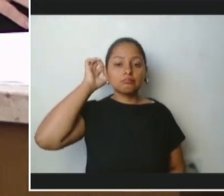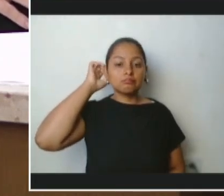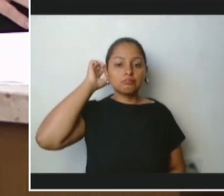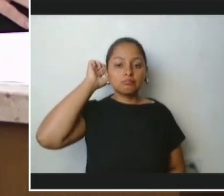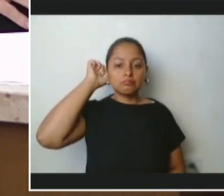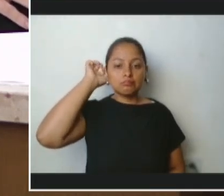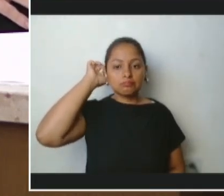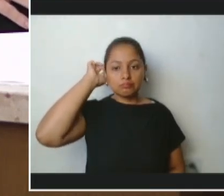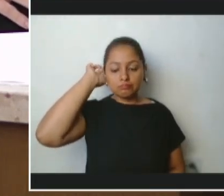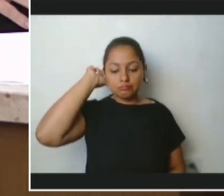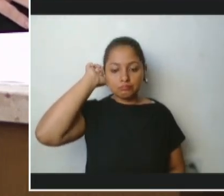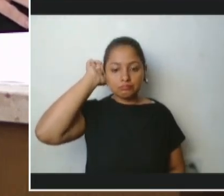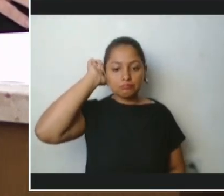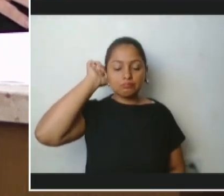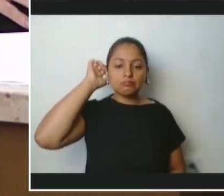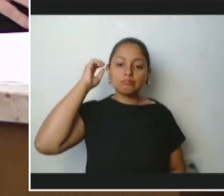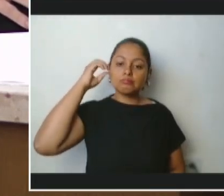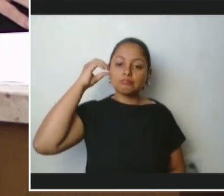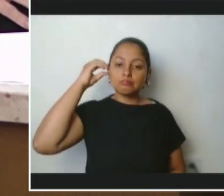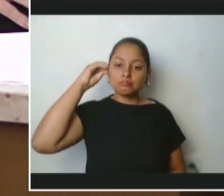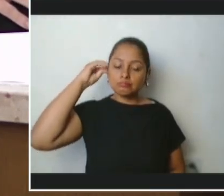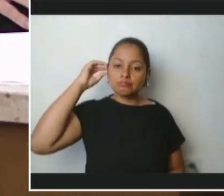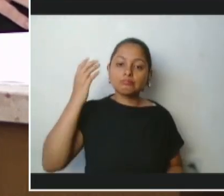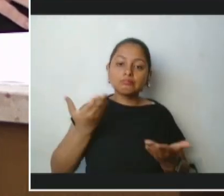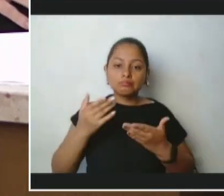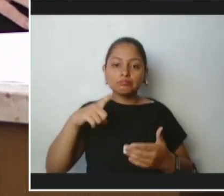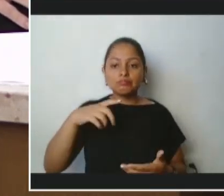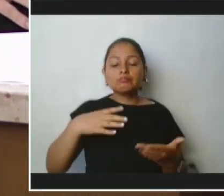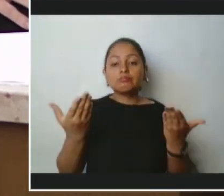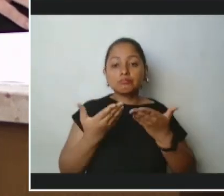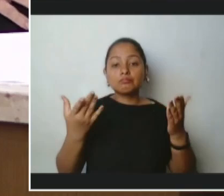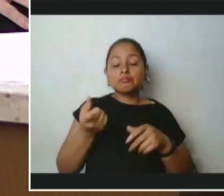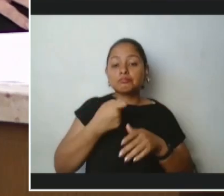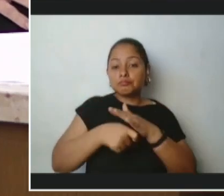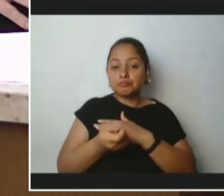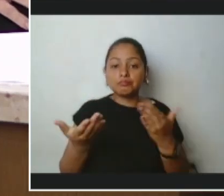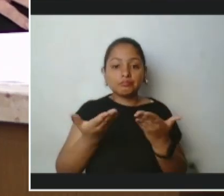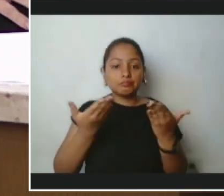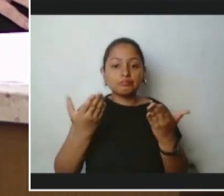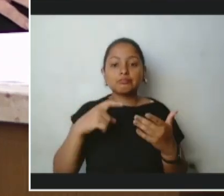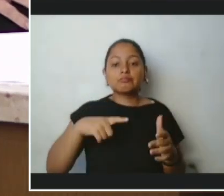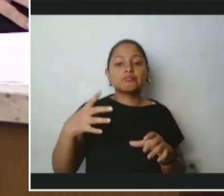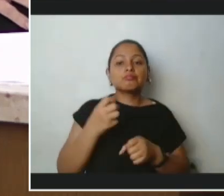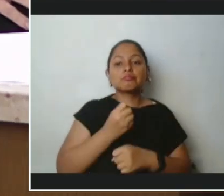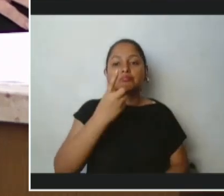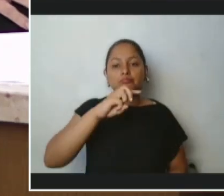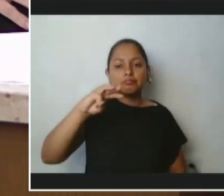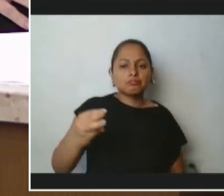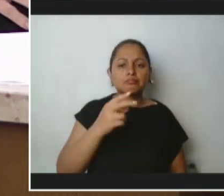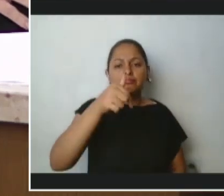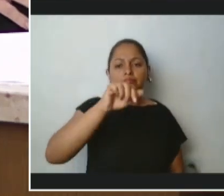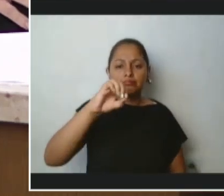as contribuições em torno de 1.700.000, a parte patronal mais a do servidor.